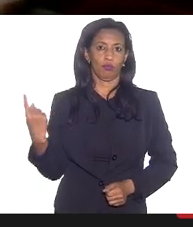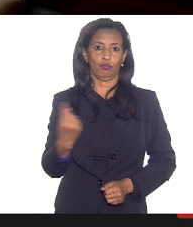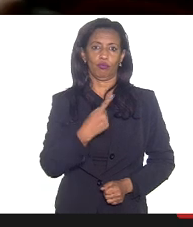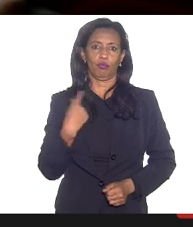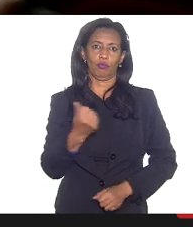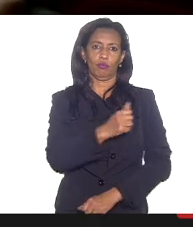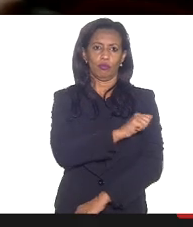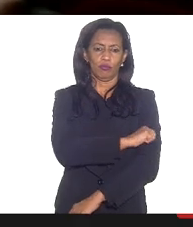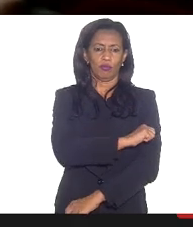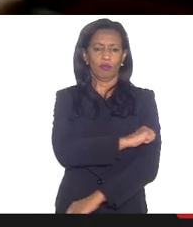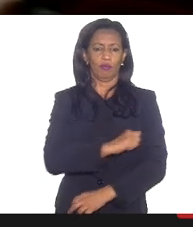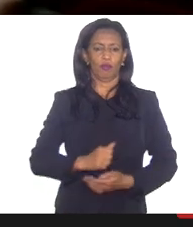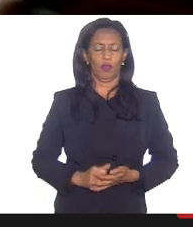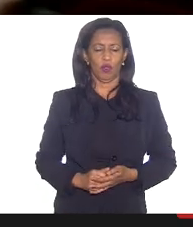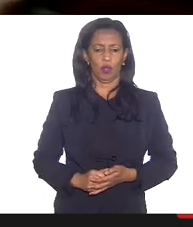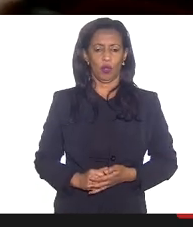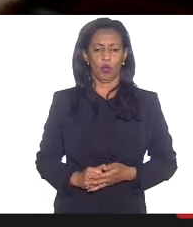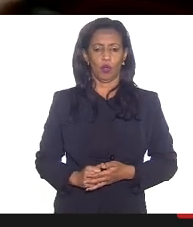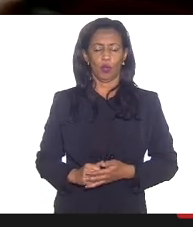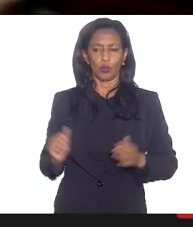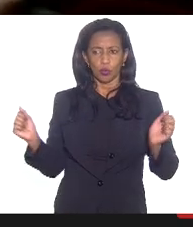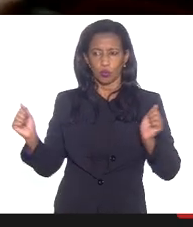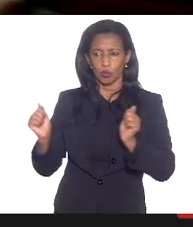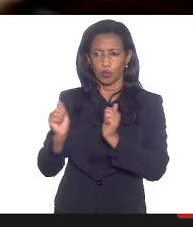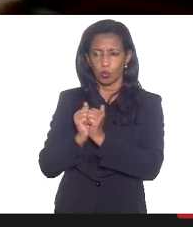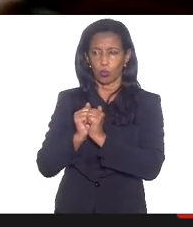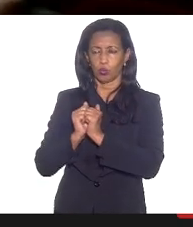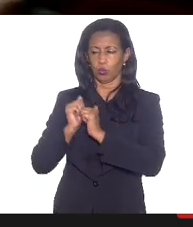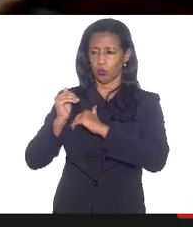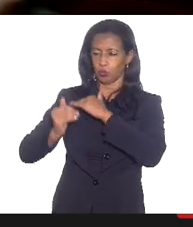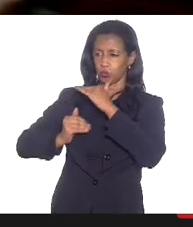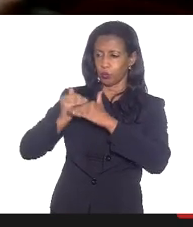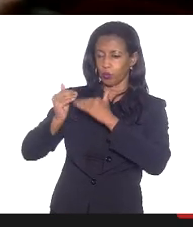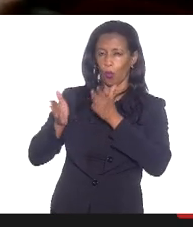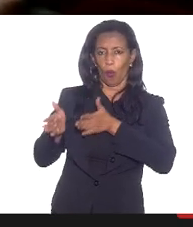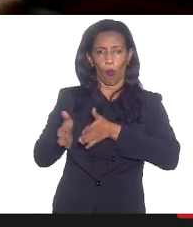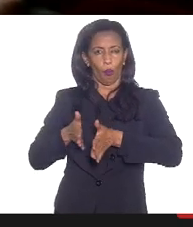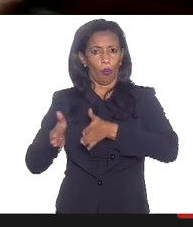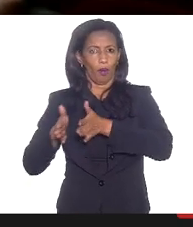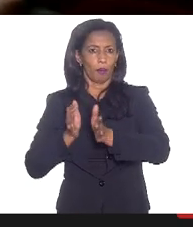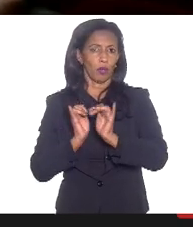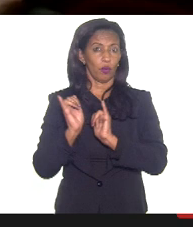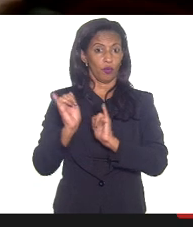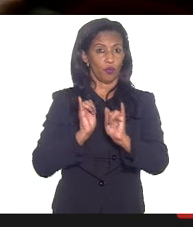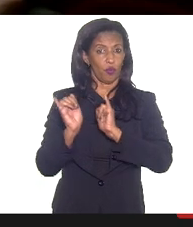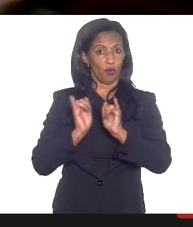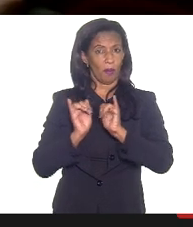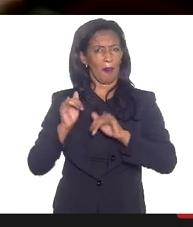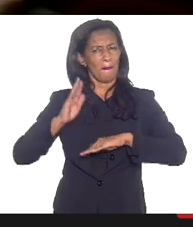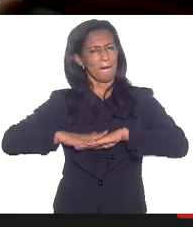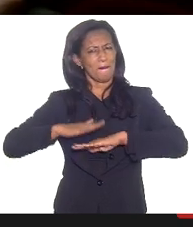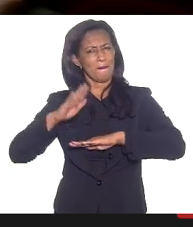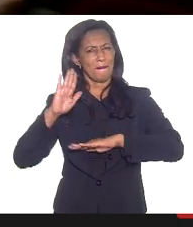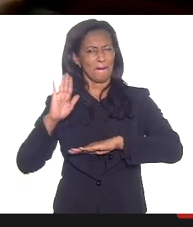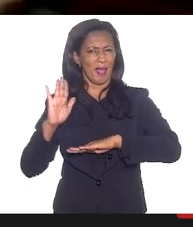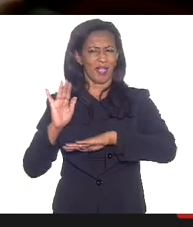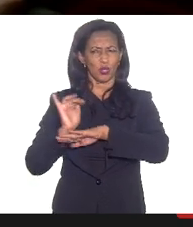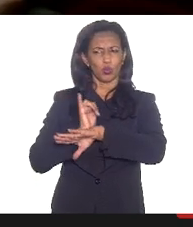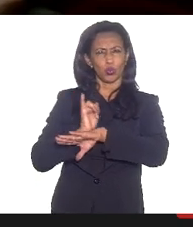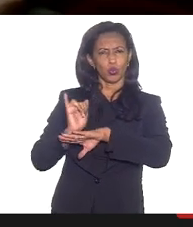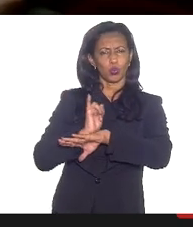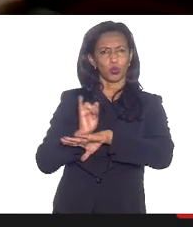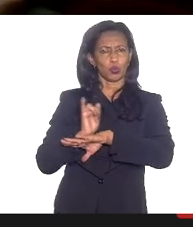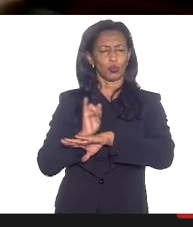alunos, construindo com eles os itinerários formativos mais adequados a cada uma das suas